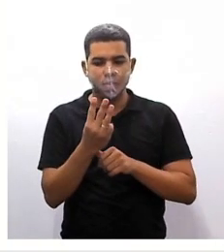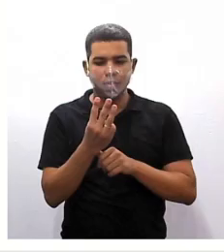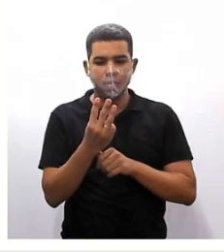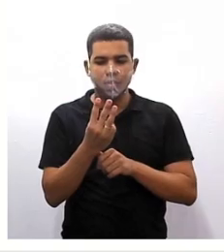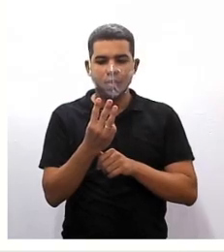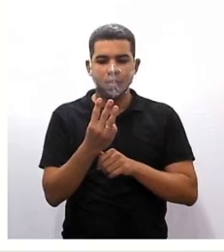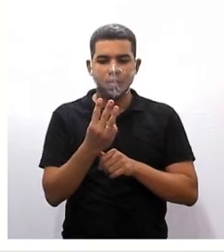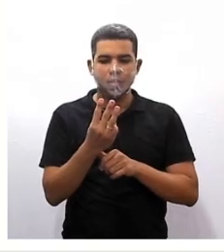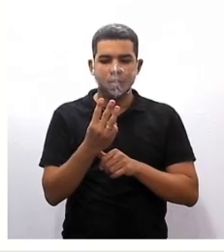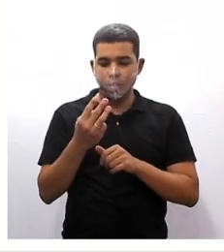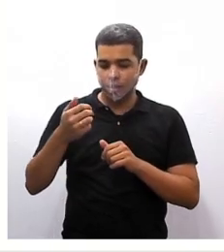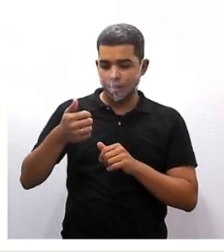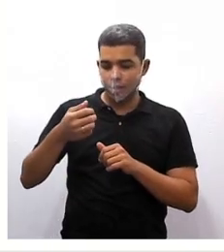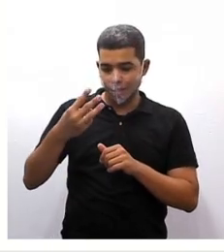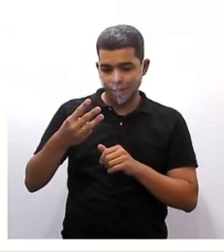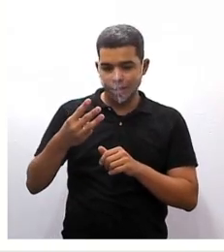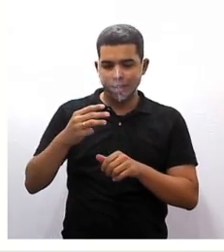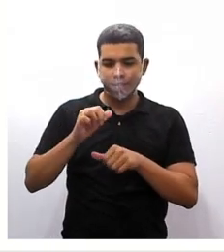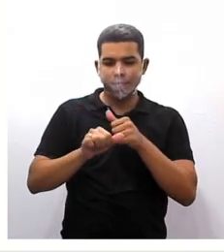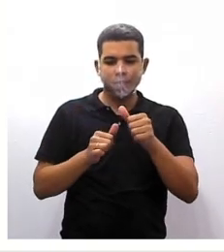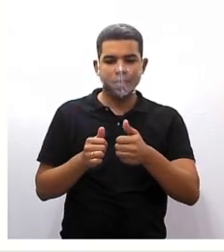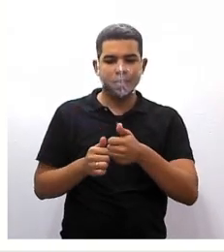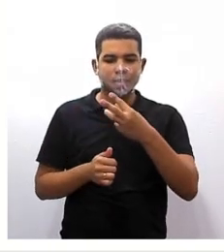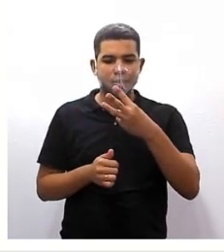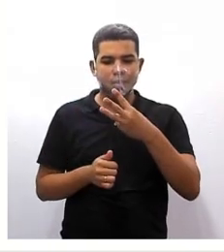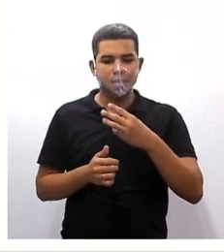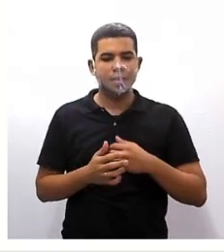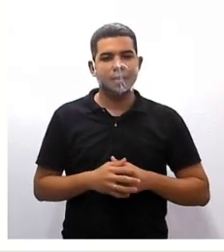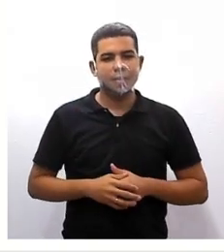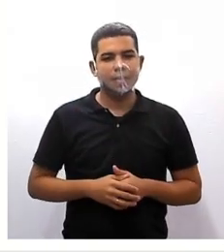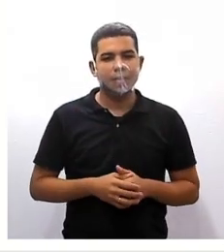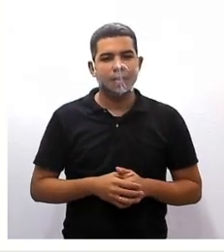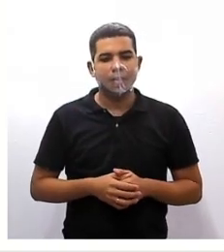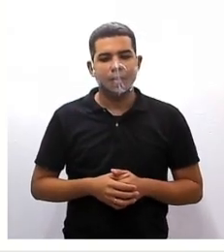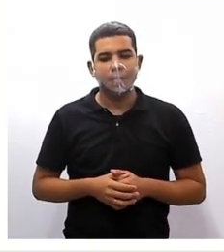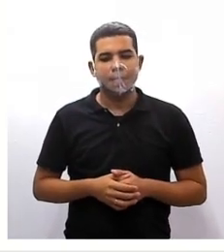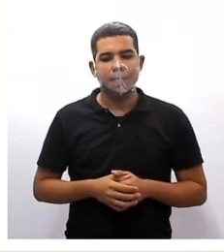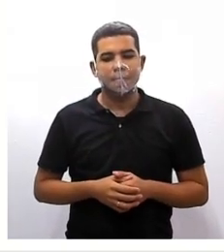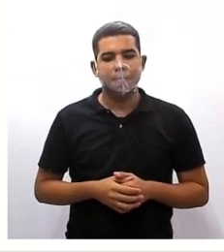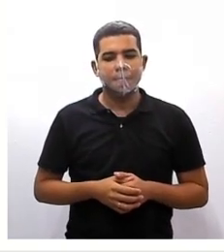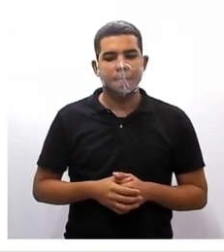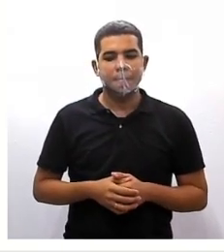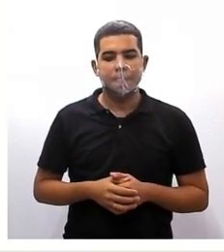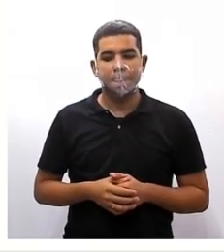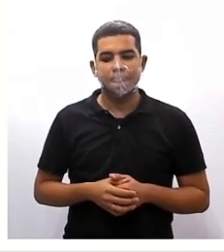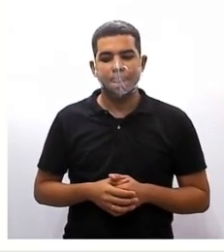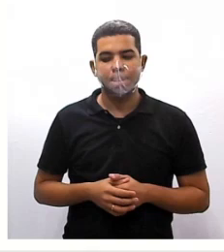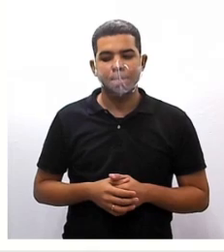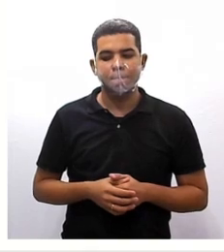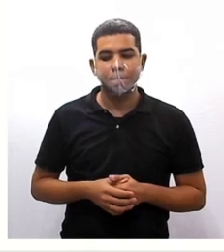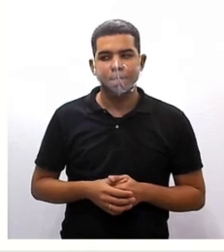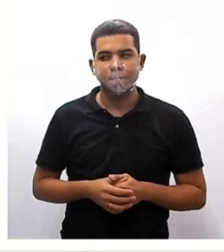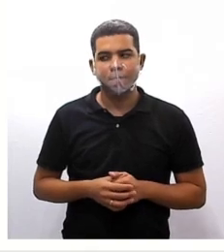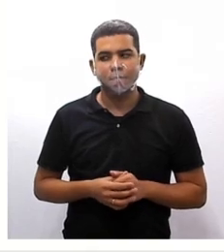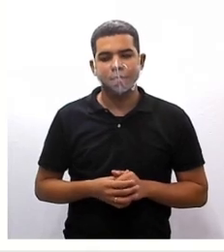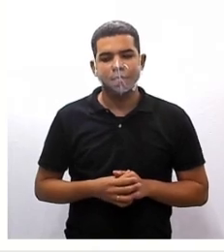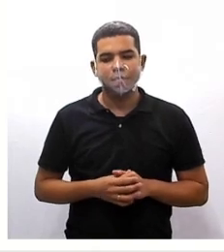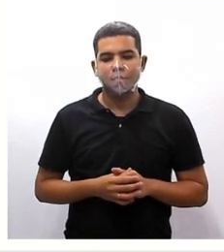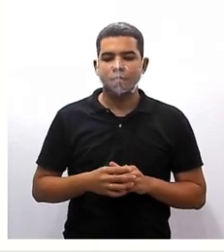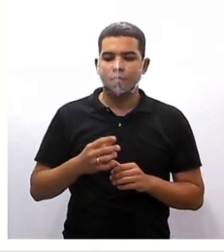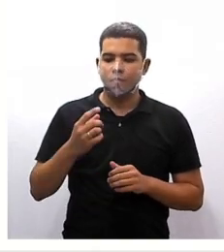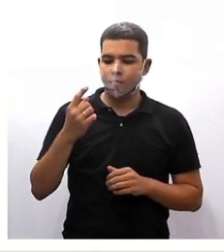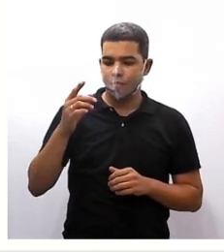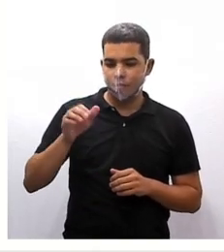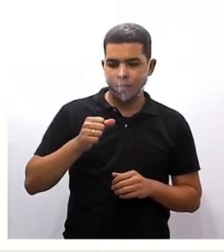3 vira 13, que eu peguei uma dezena. Nesse caso, 10 unidades. Eu peguei uma dezena, que